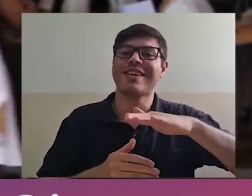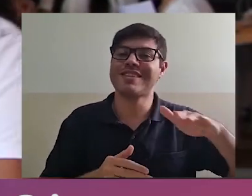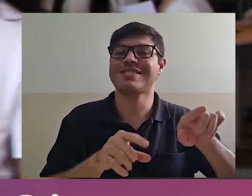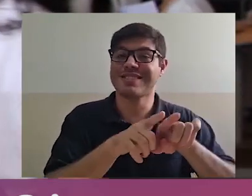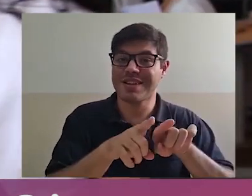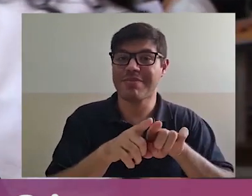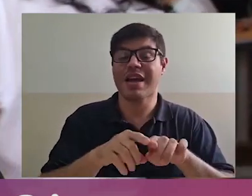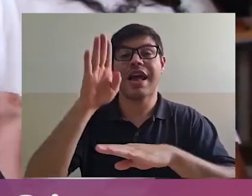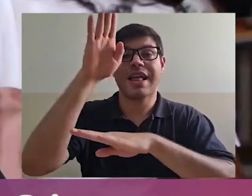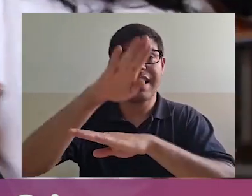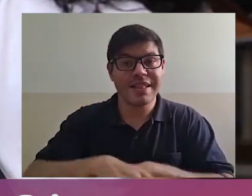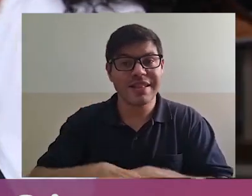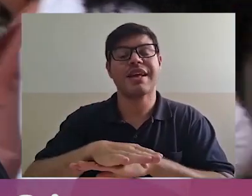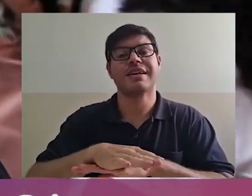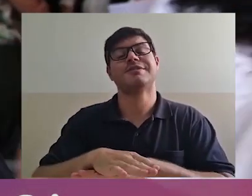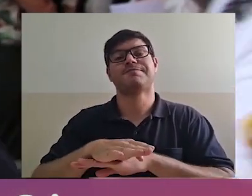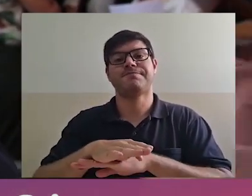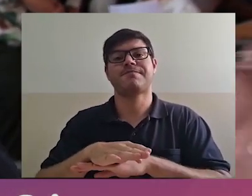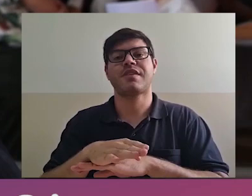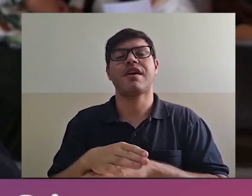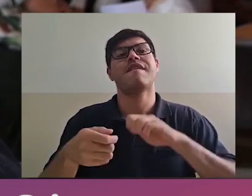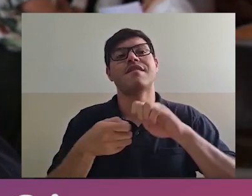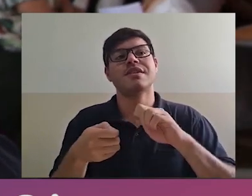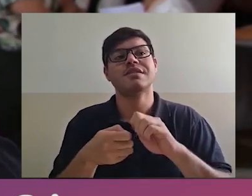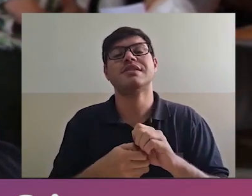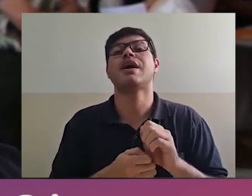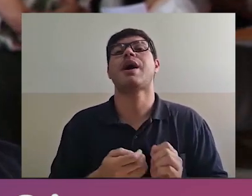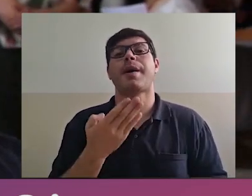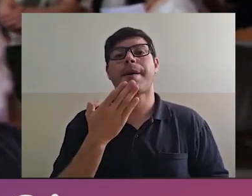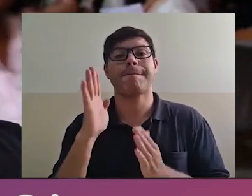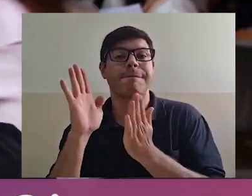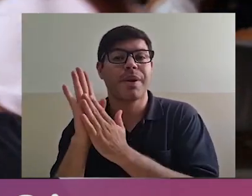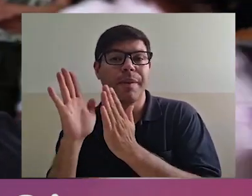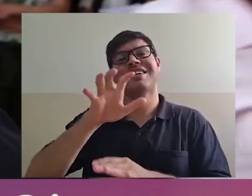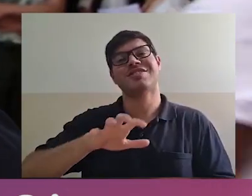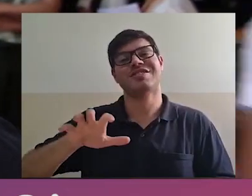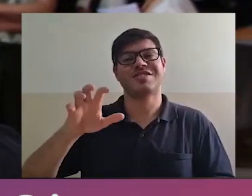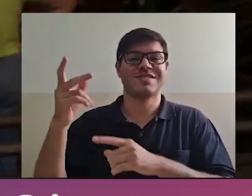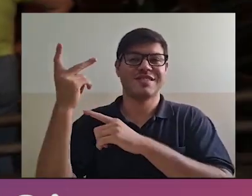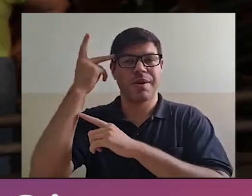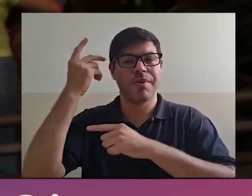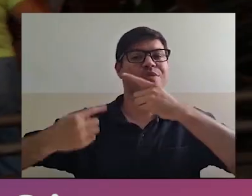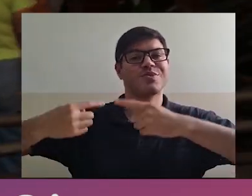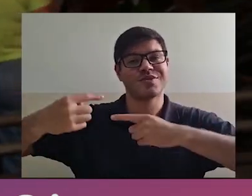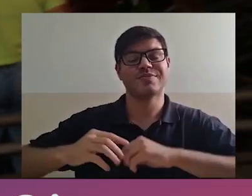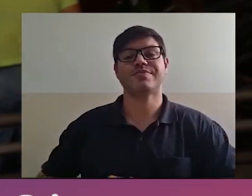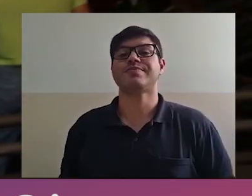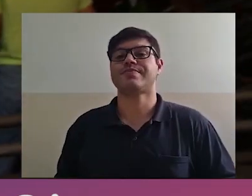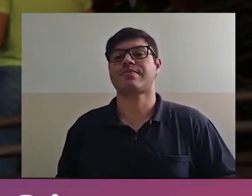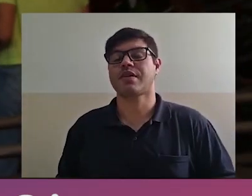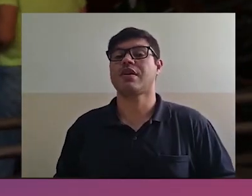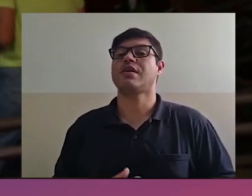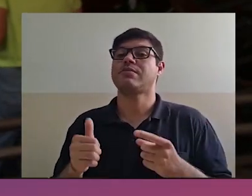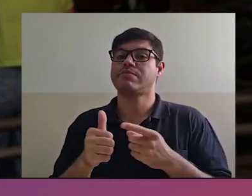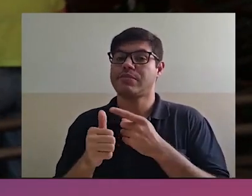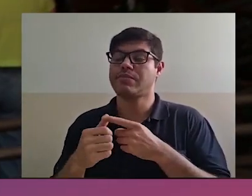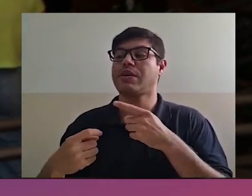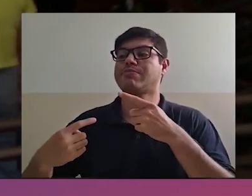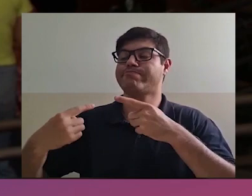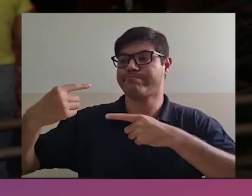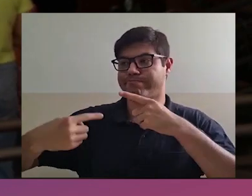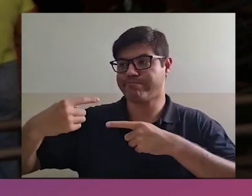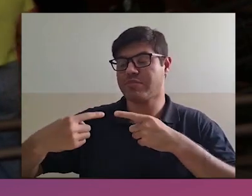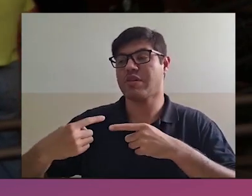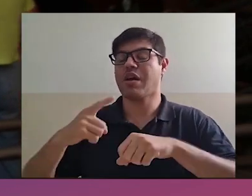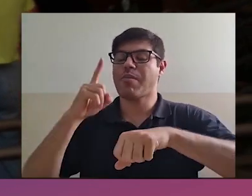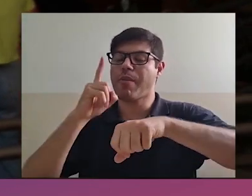nós vamos trabalhar os eixos para elaborar as propostas para ser votada para a Conferência Regional do Estado de São Paulo. Primeiro, discutimos, entendemos o